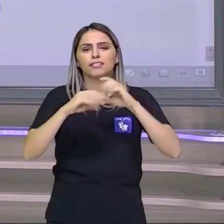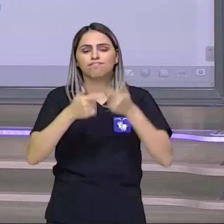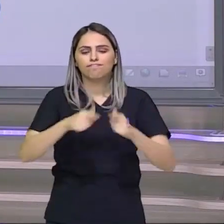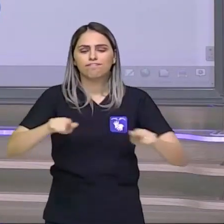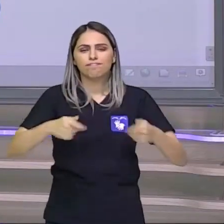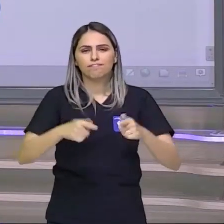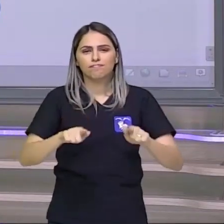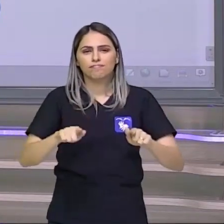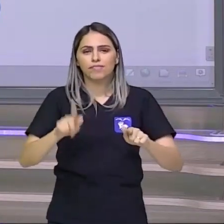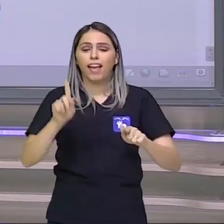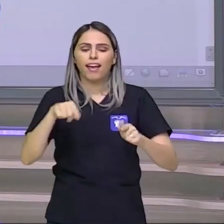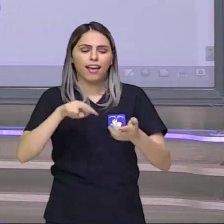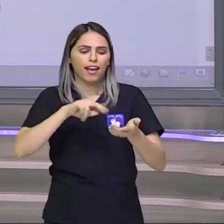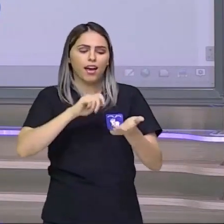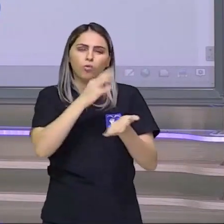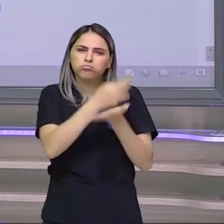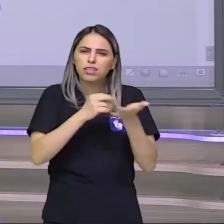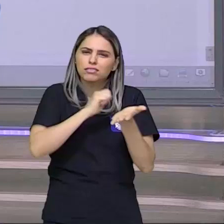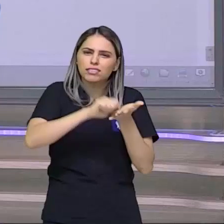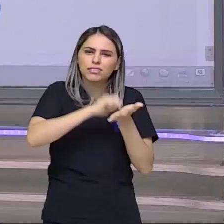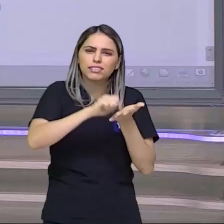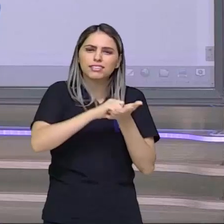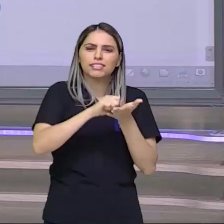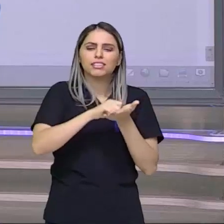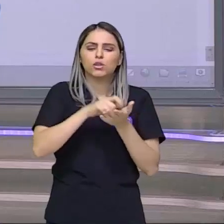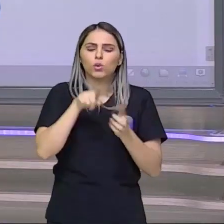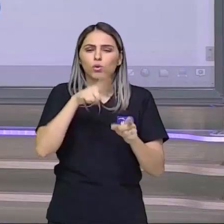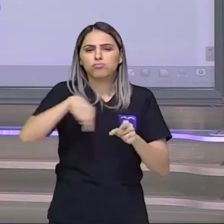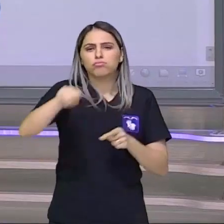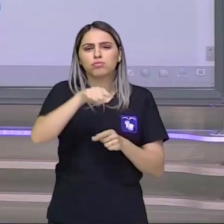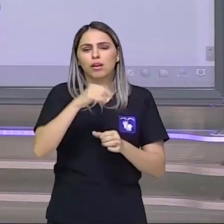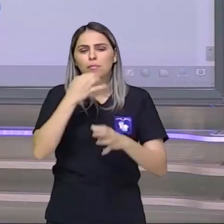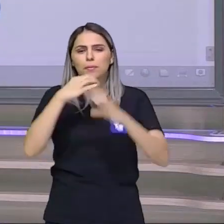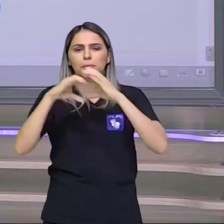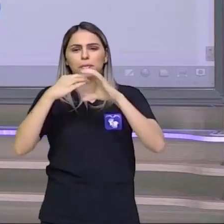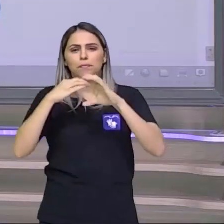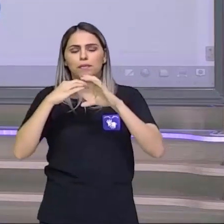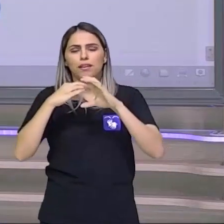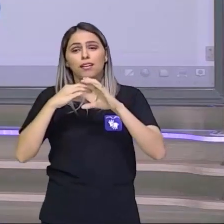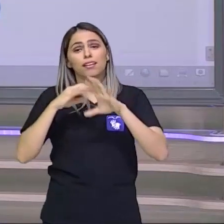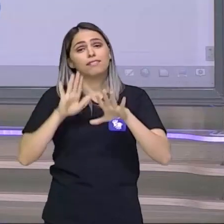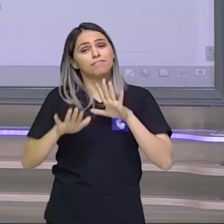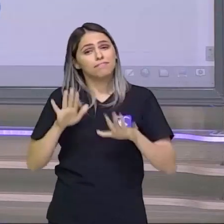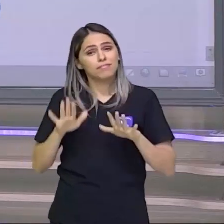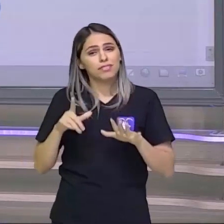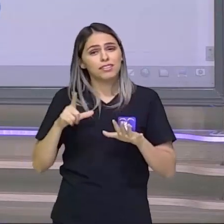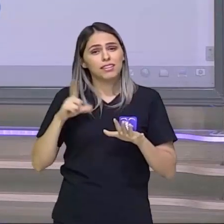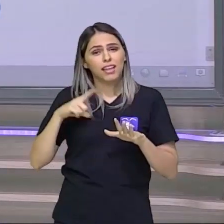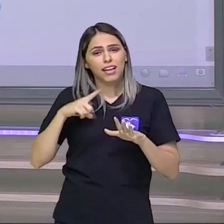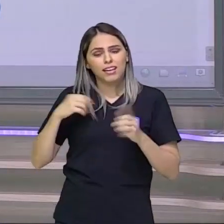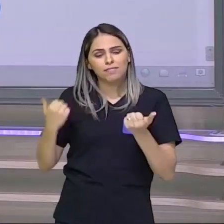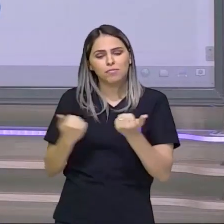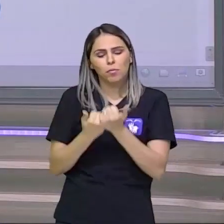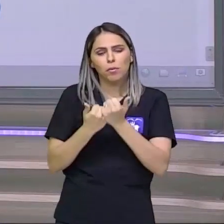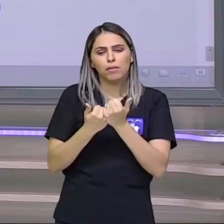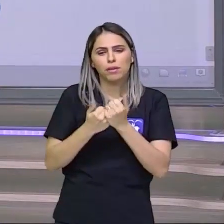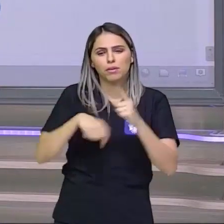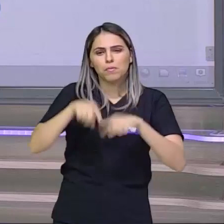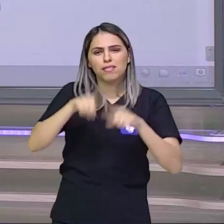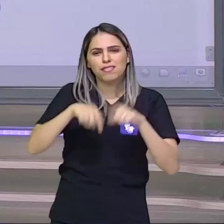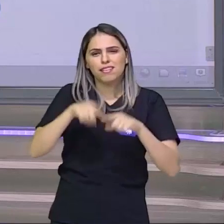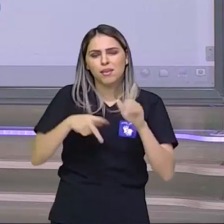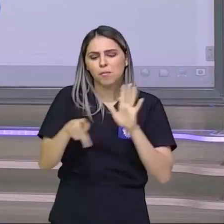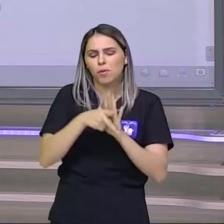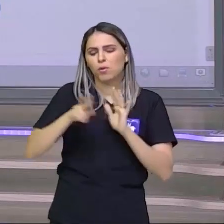ela é a escrita daquilo que nós cantamos e que geralmente é acompanhado de instrumentos